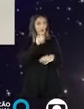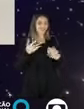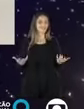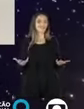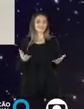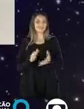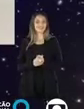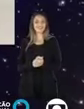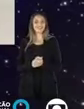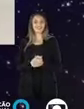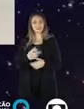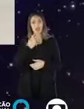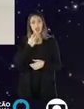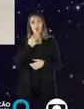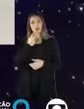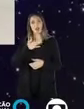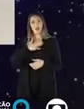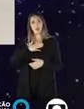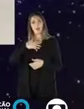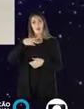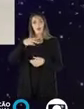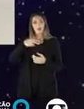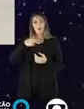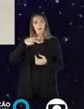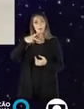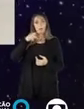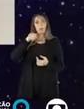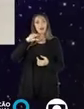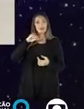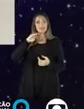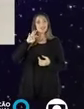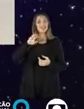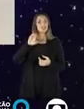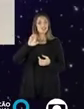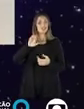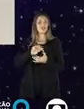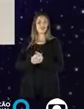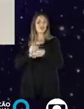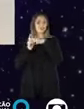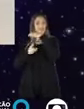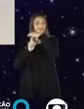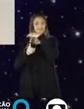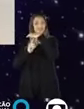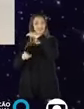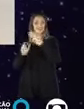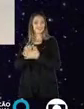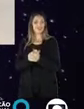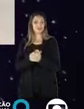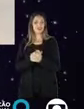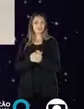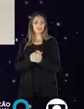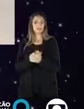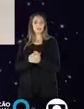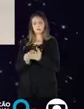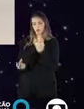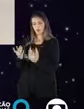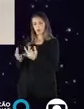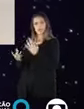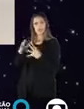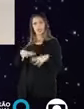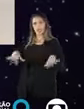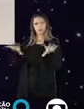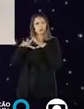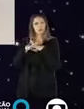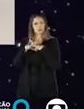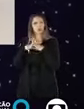Que você, às vezes você cozinha, né? O ideal é cozinhar a vapor, né? Usar as hortaliças, tudo, ou então em panelas próprias para não